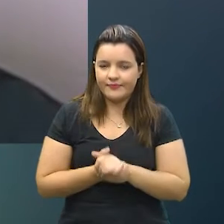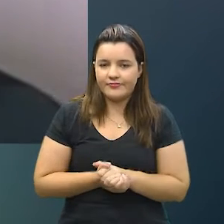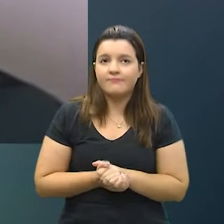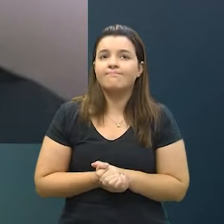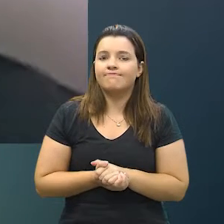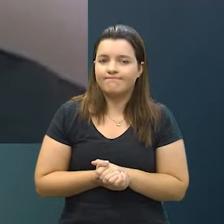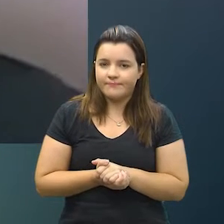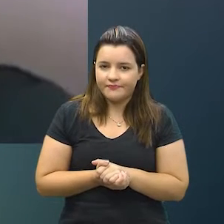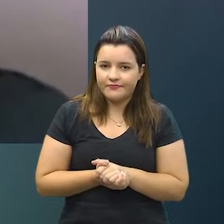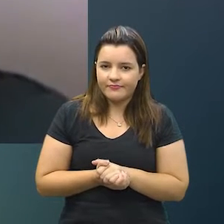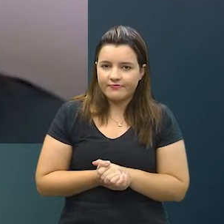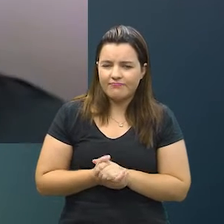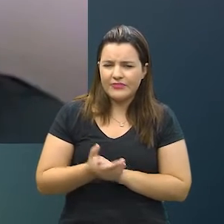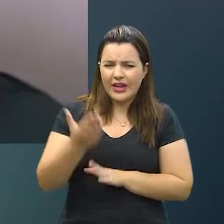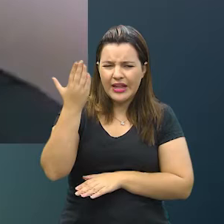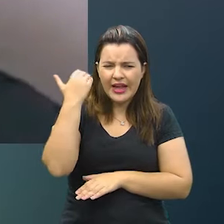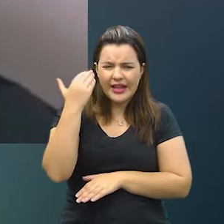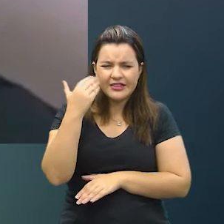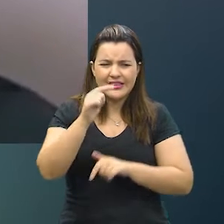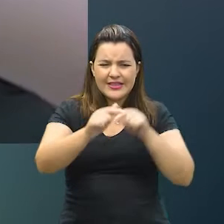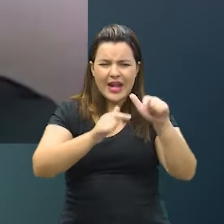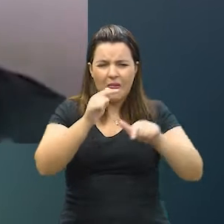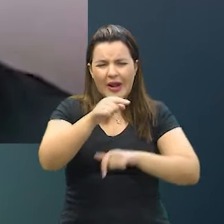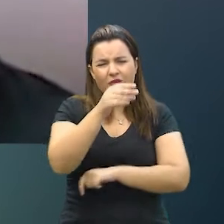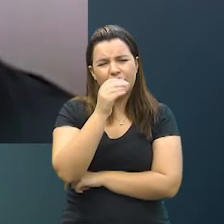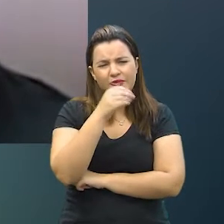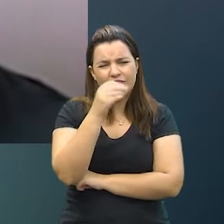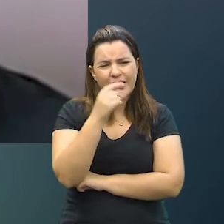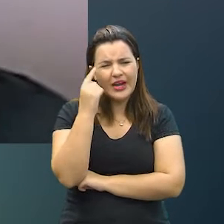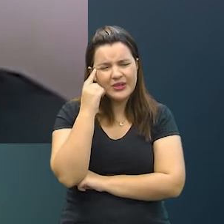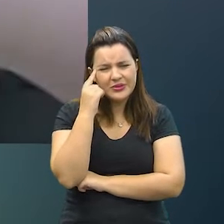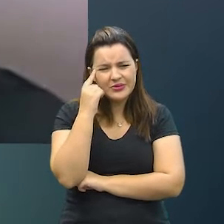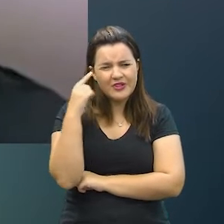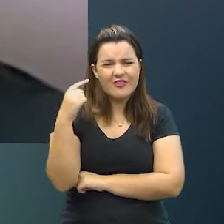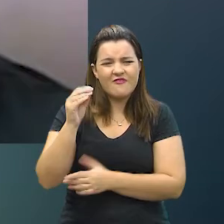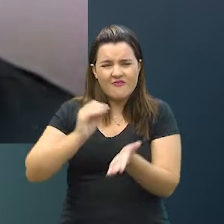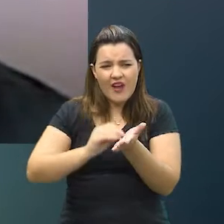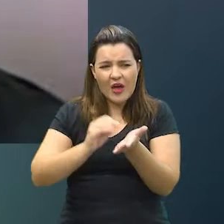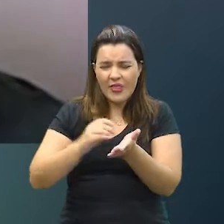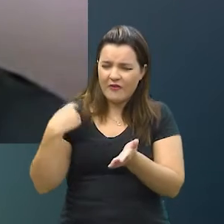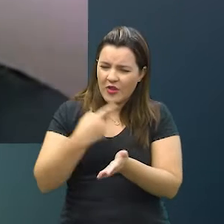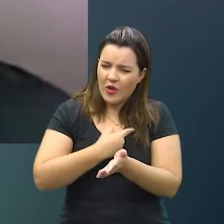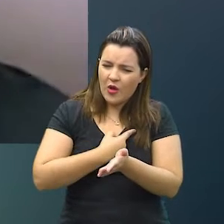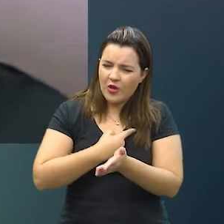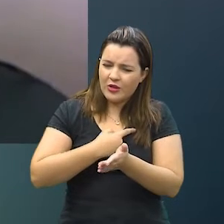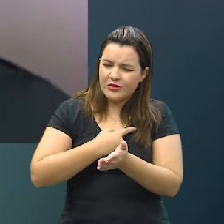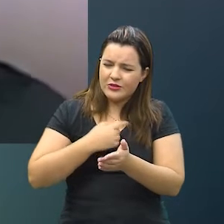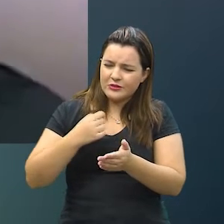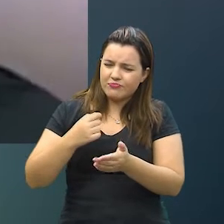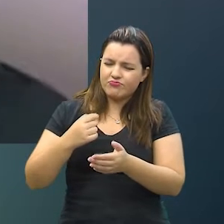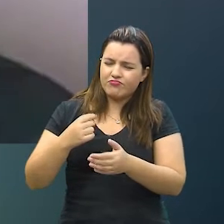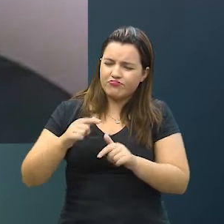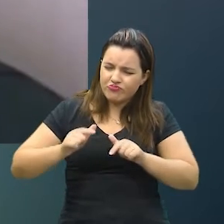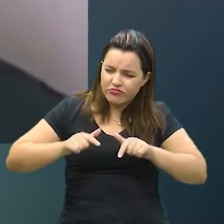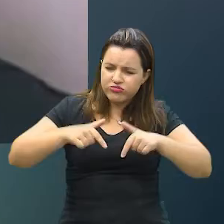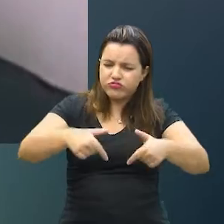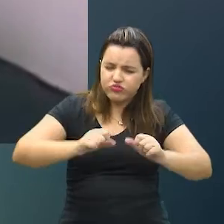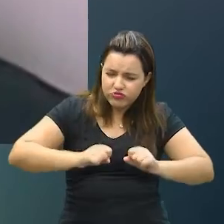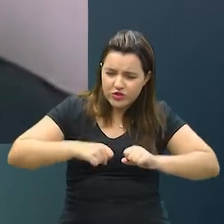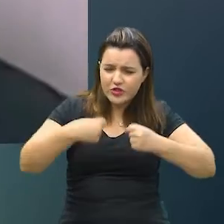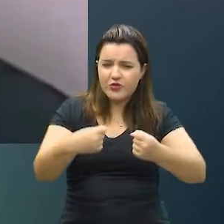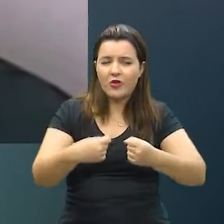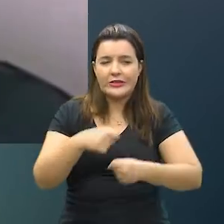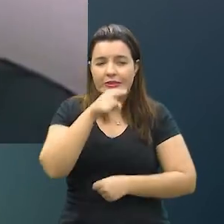não tinha tanta eficiência, que a gente não se dedicava tanto, que era uma referência até às vezes ruim, passou a ser a